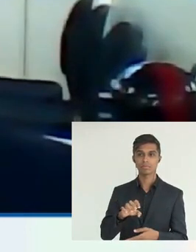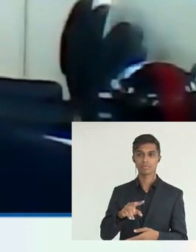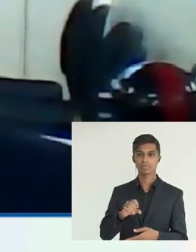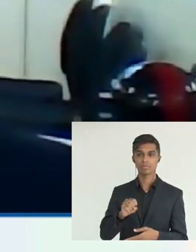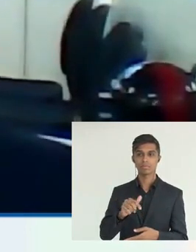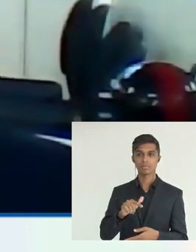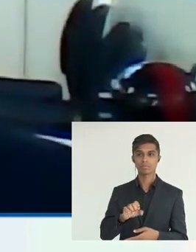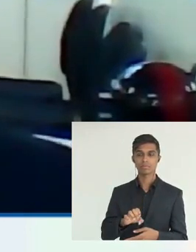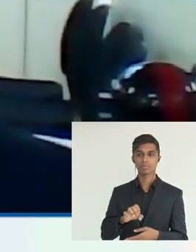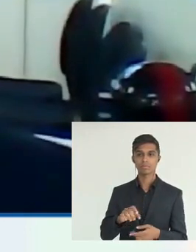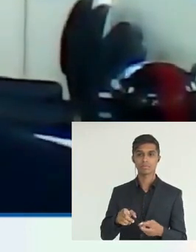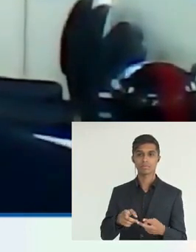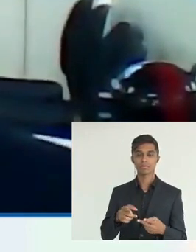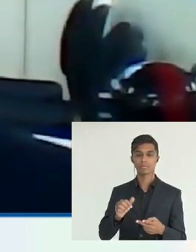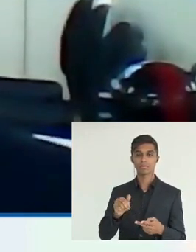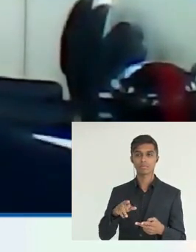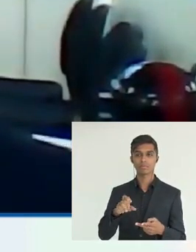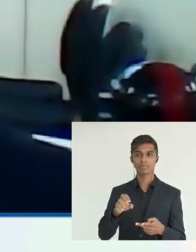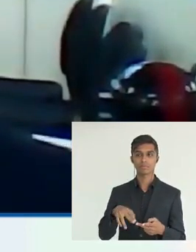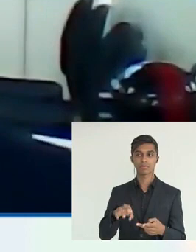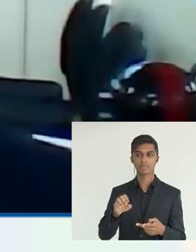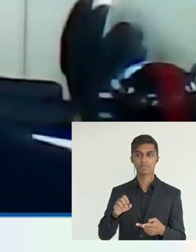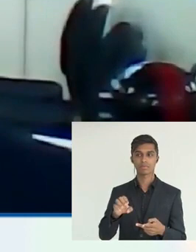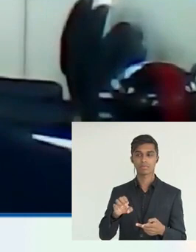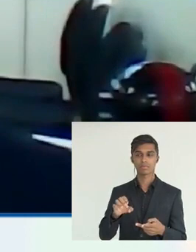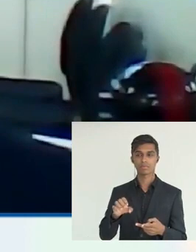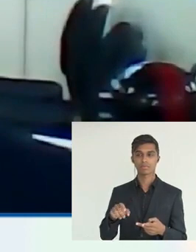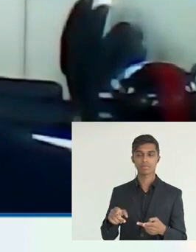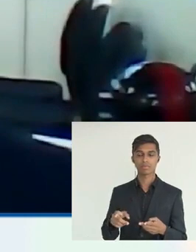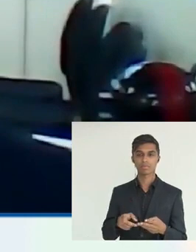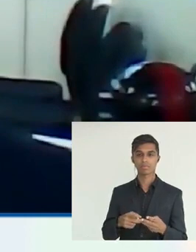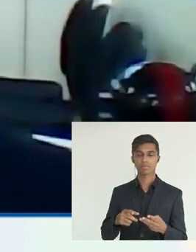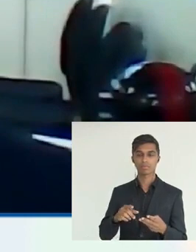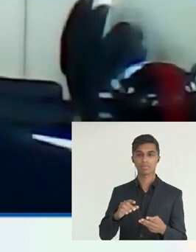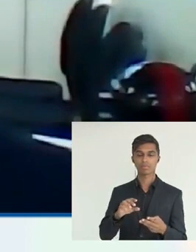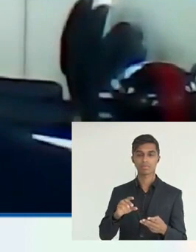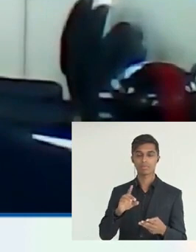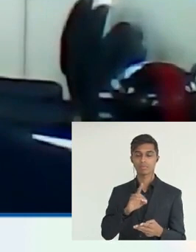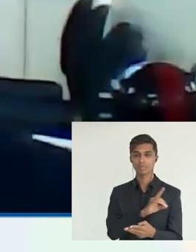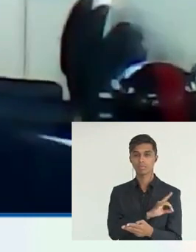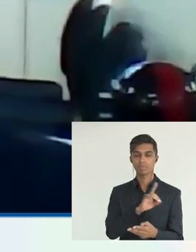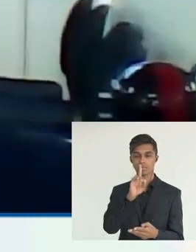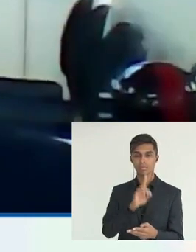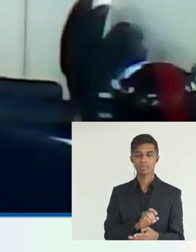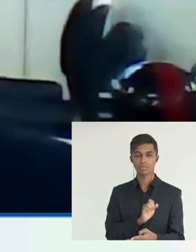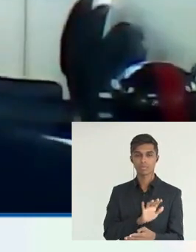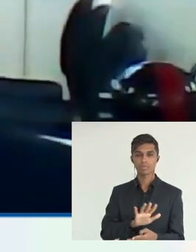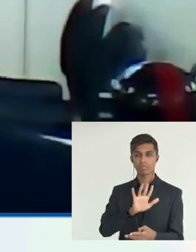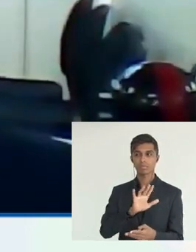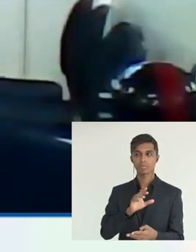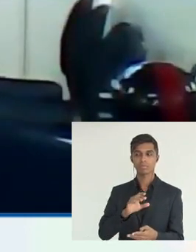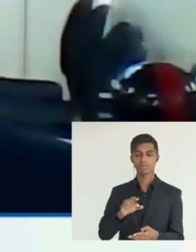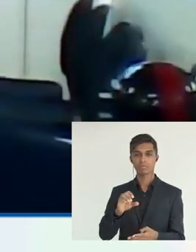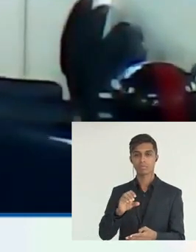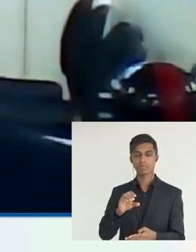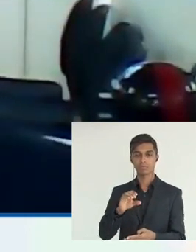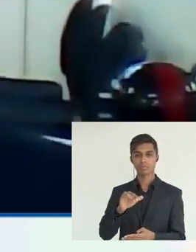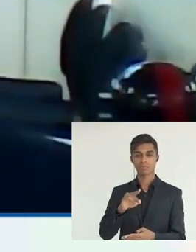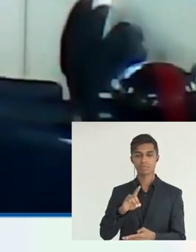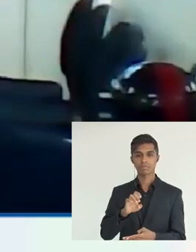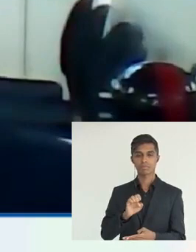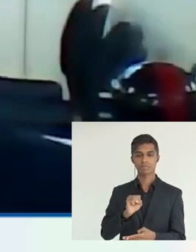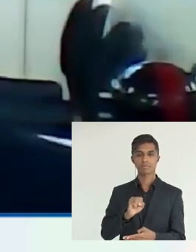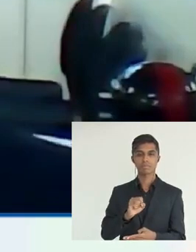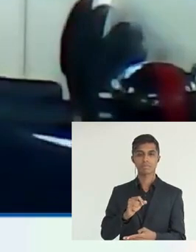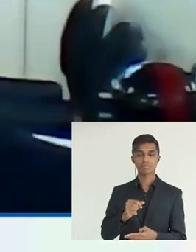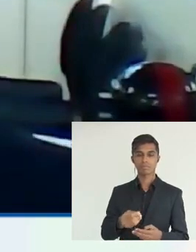doutora Adriana Pérez, do CIEVES, né? Também gostaria de agradecer a doutora Geraldine, coordenadora do CIEVES, que cedeu, que